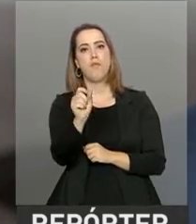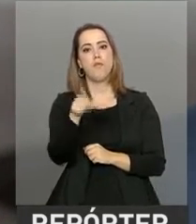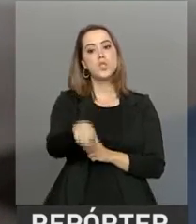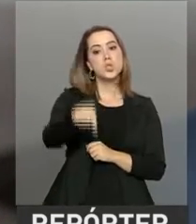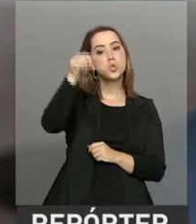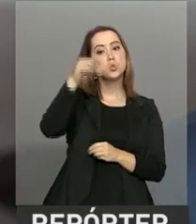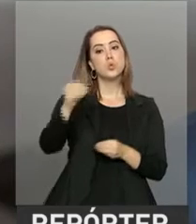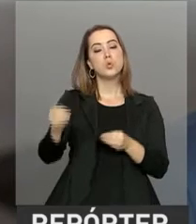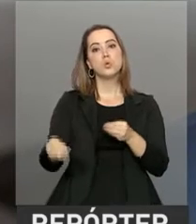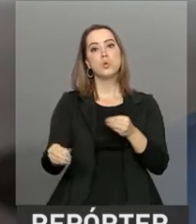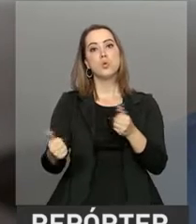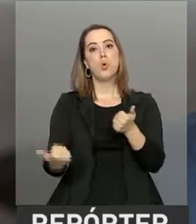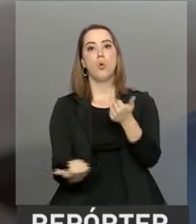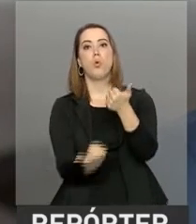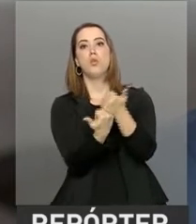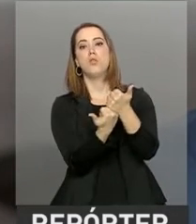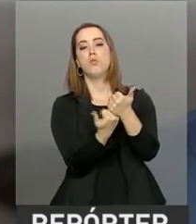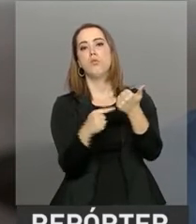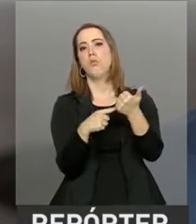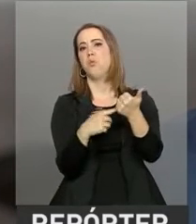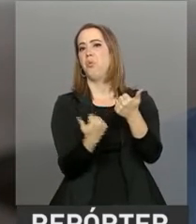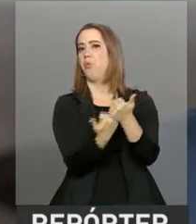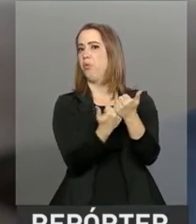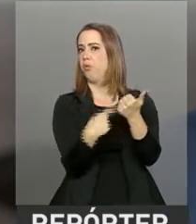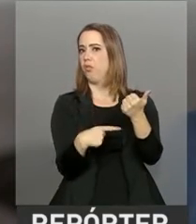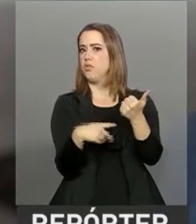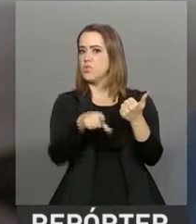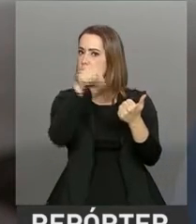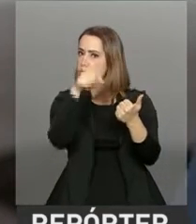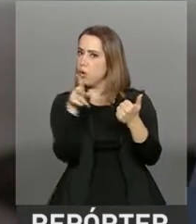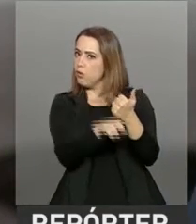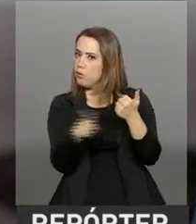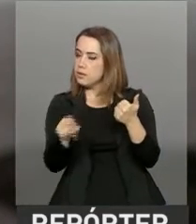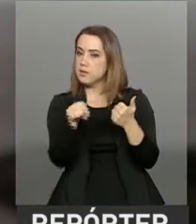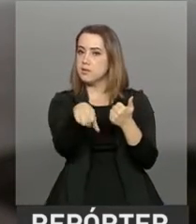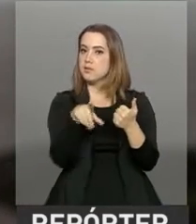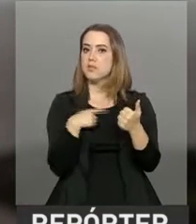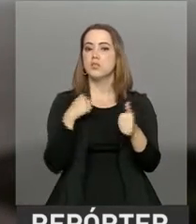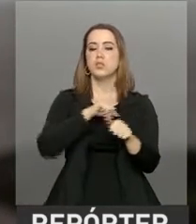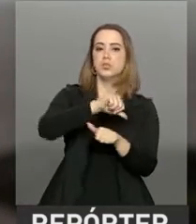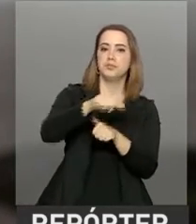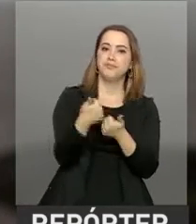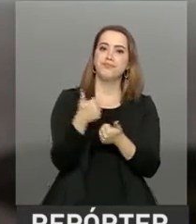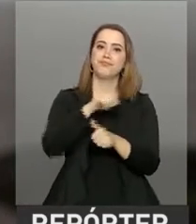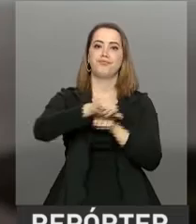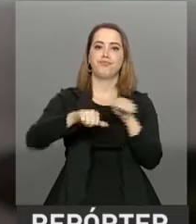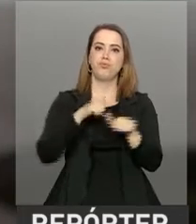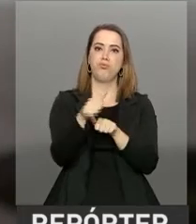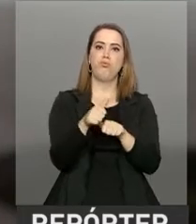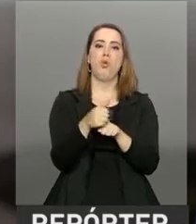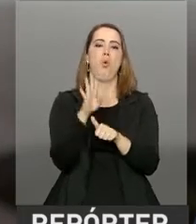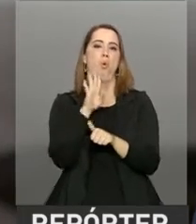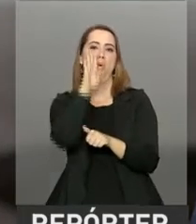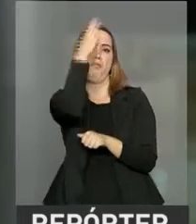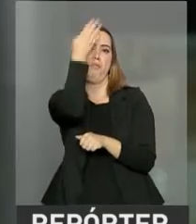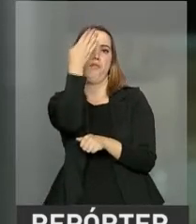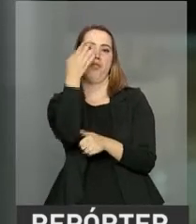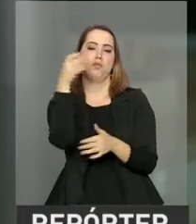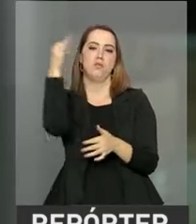referendo, ocupa alguém ligado a ele, o que transformaria o referendo revocatório numa farsa